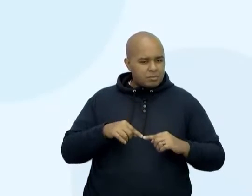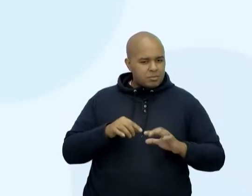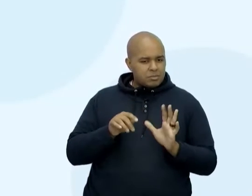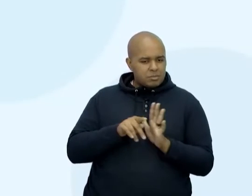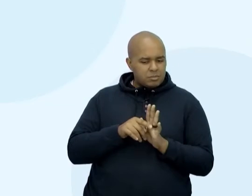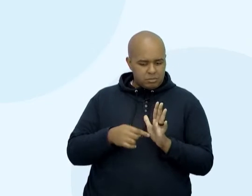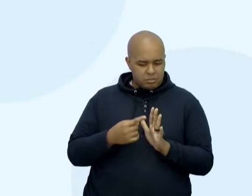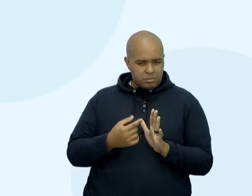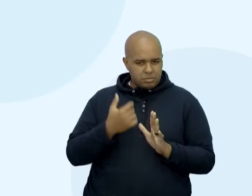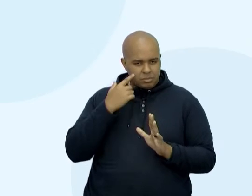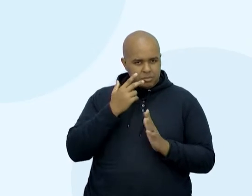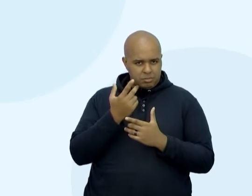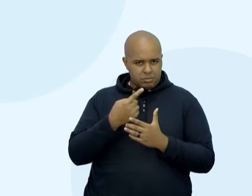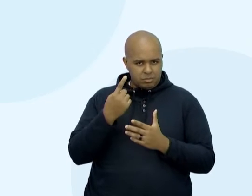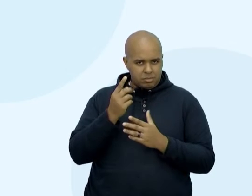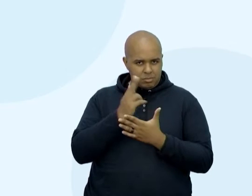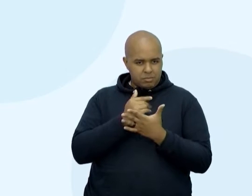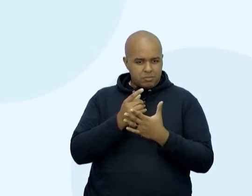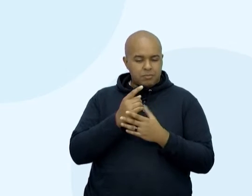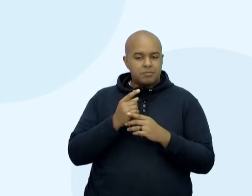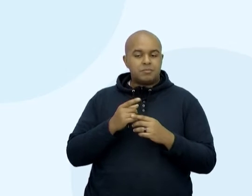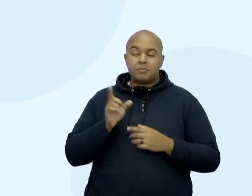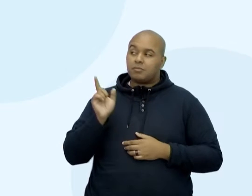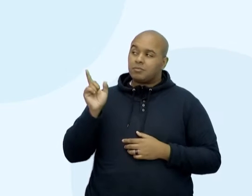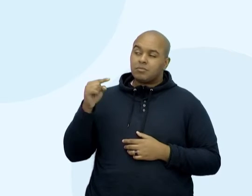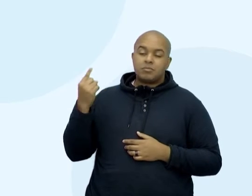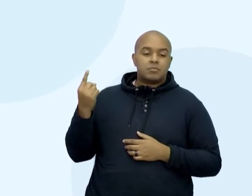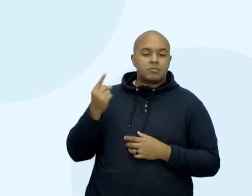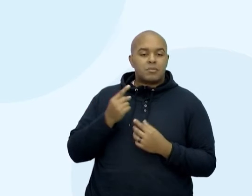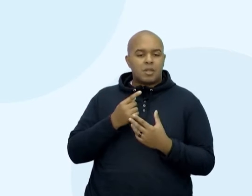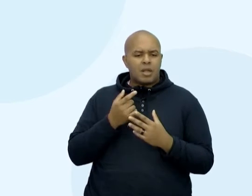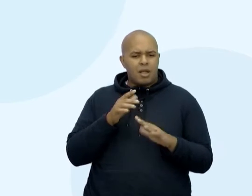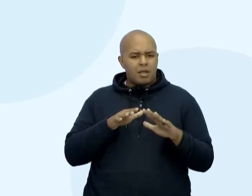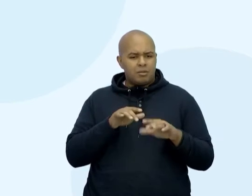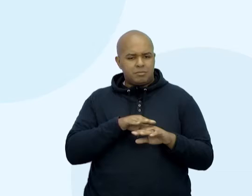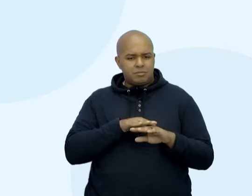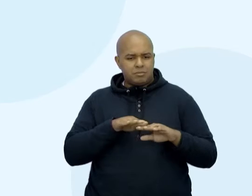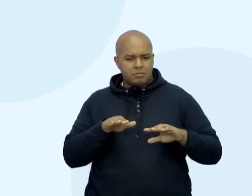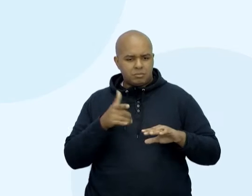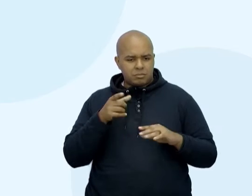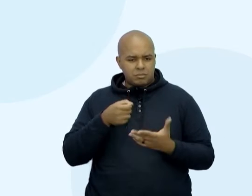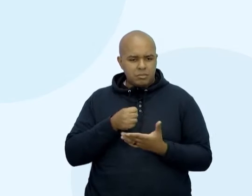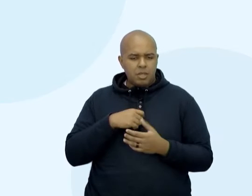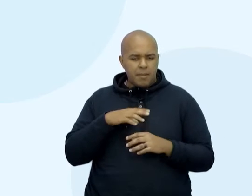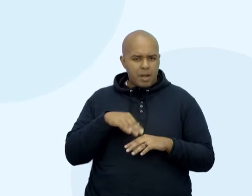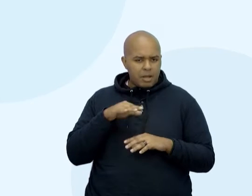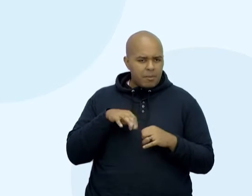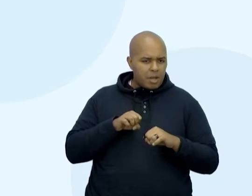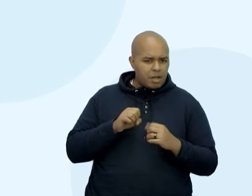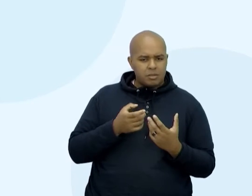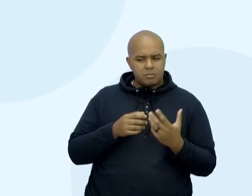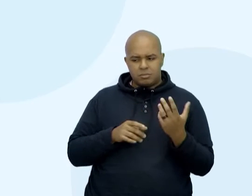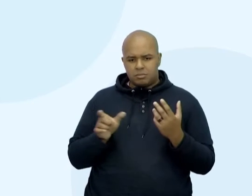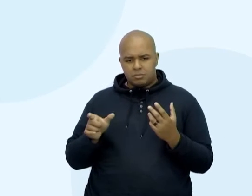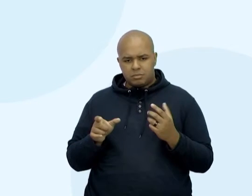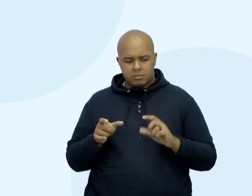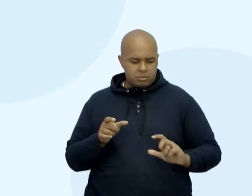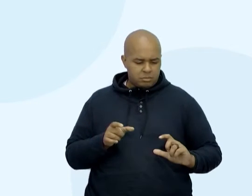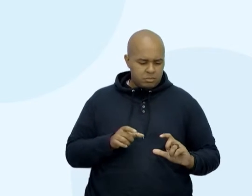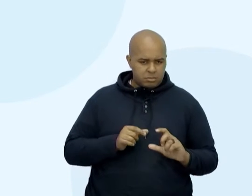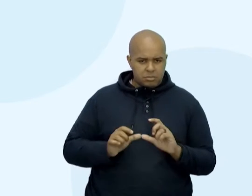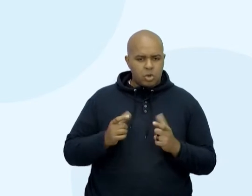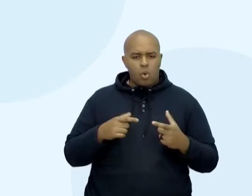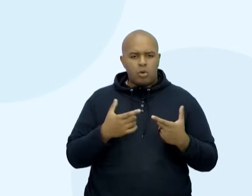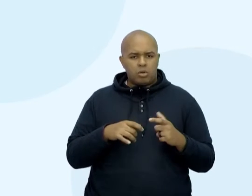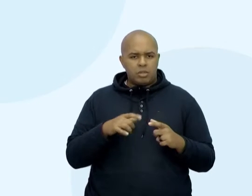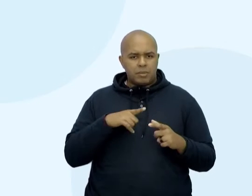desse primeiro boneco aqui, ó, uma região aqui. Será que aqui concentra mais massa? Será que é aqui? Será que é aqui? Onde